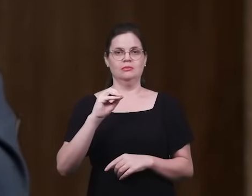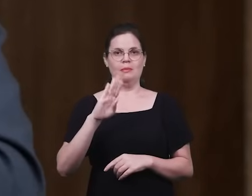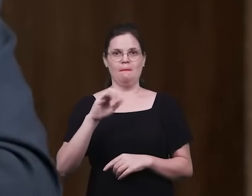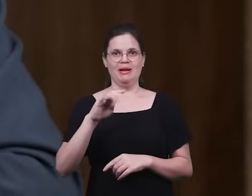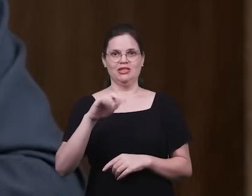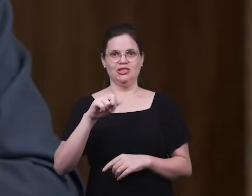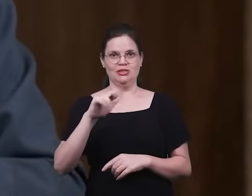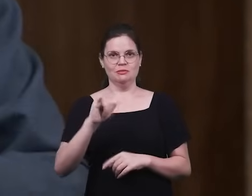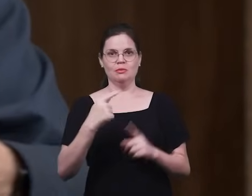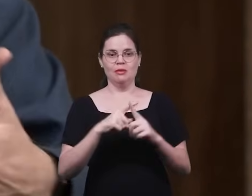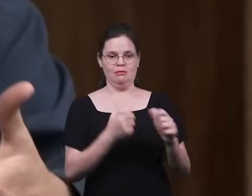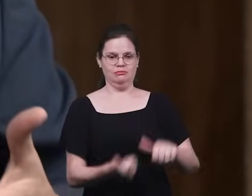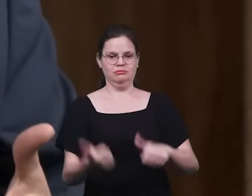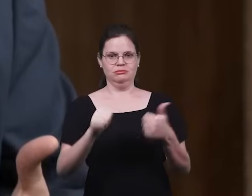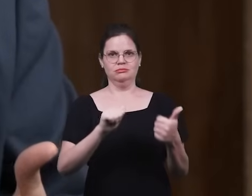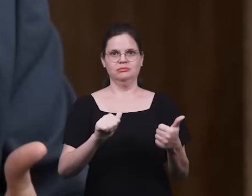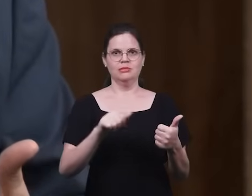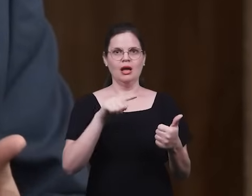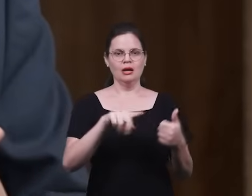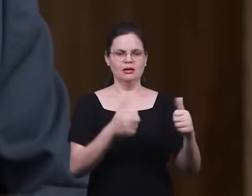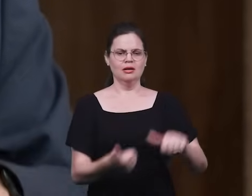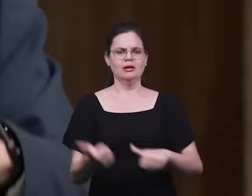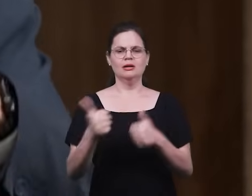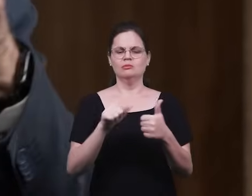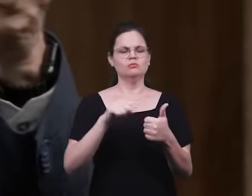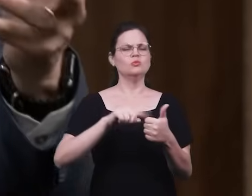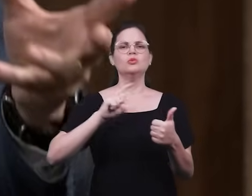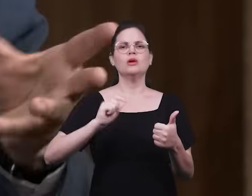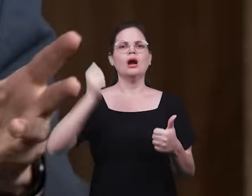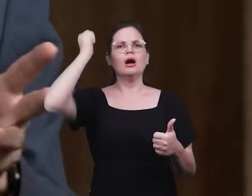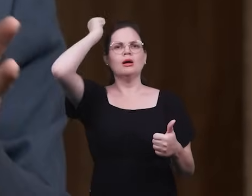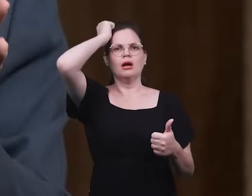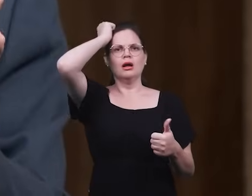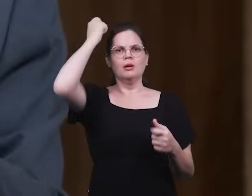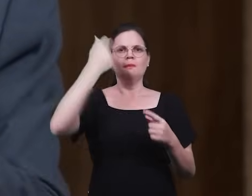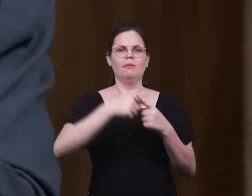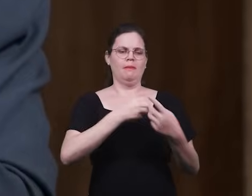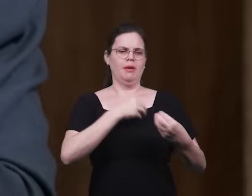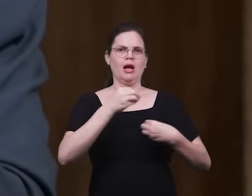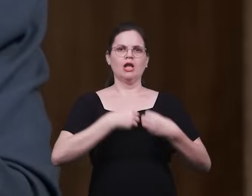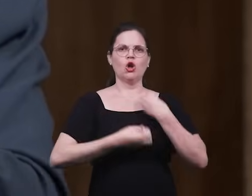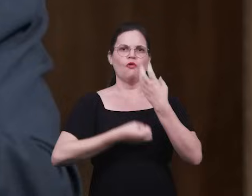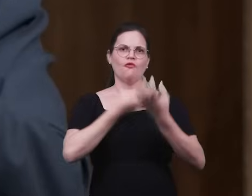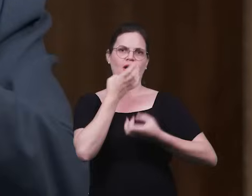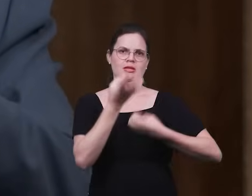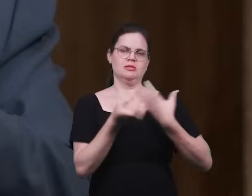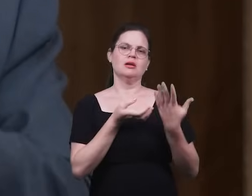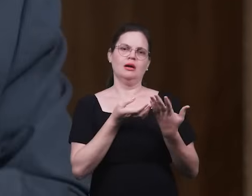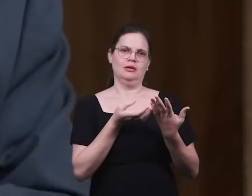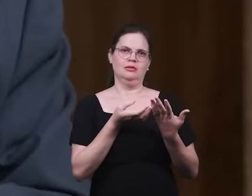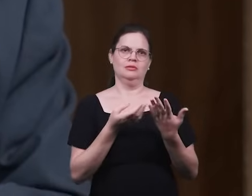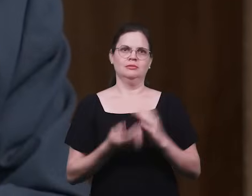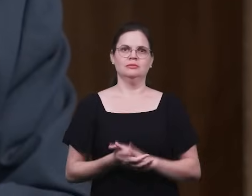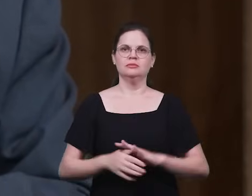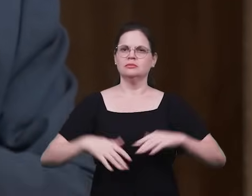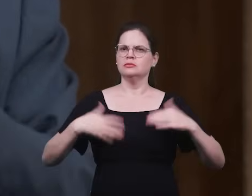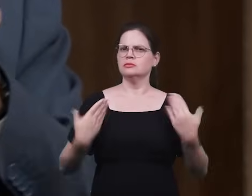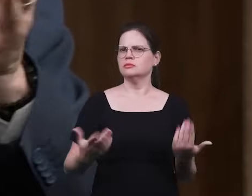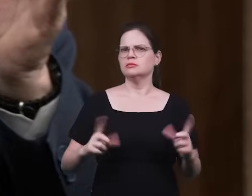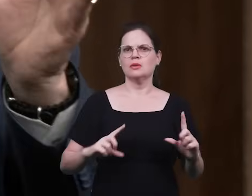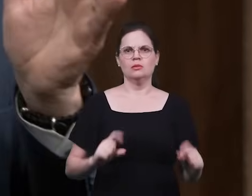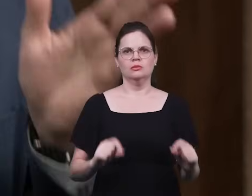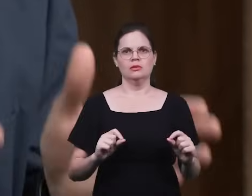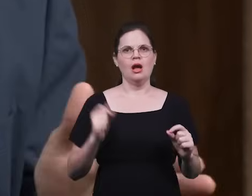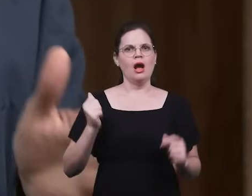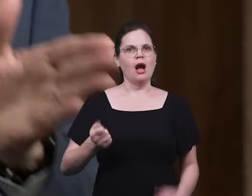verdade o batismo de arrependimento da confissão dos pecados ou seja só existe